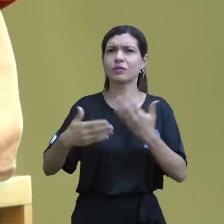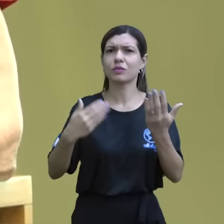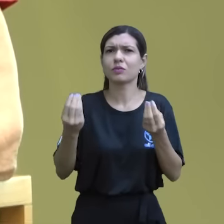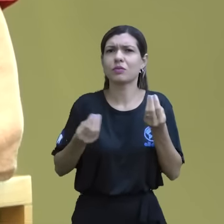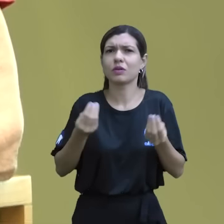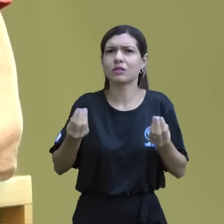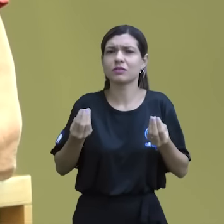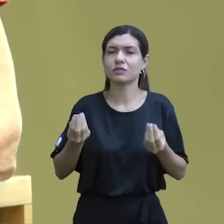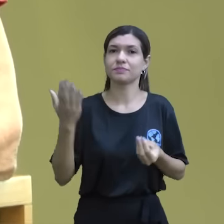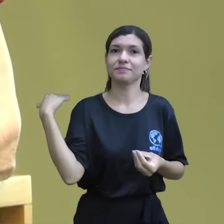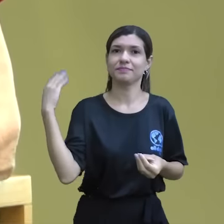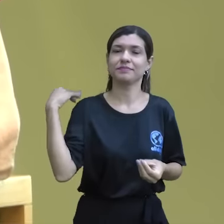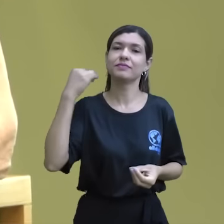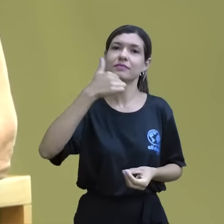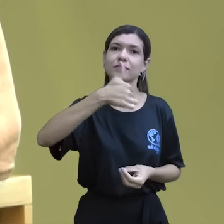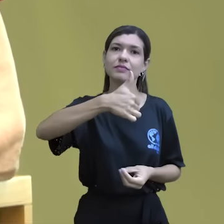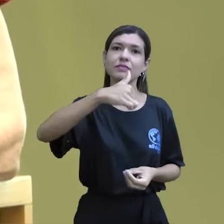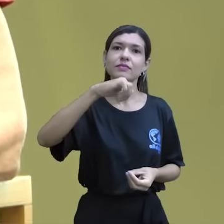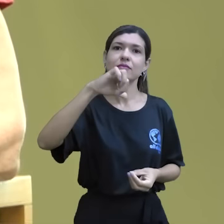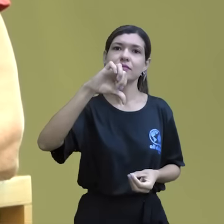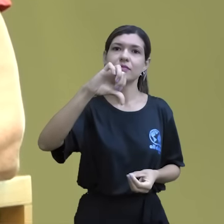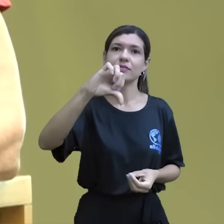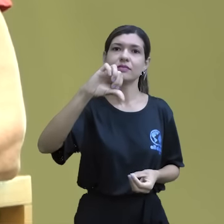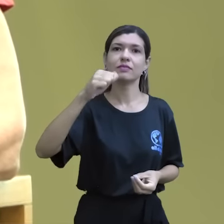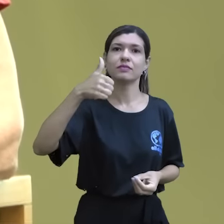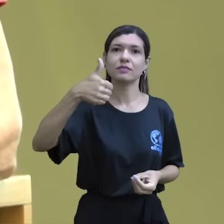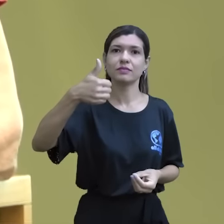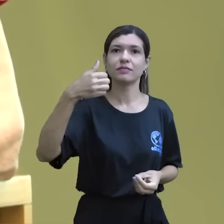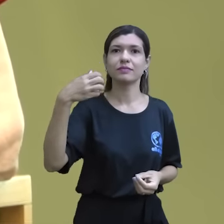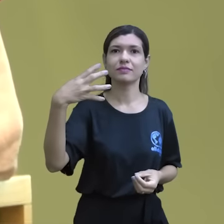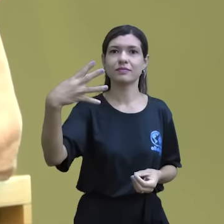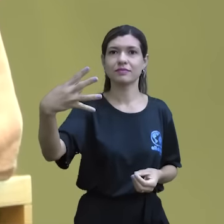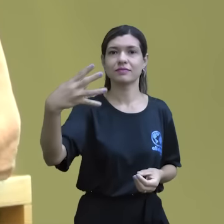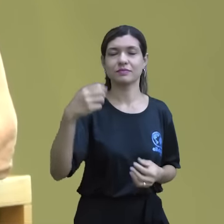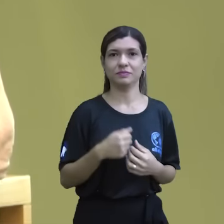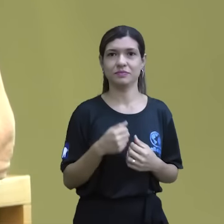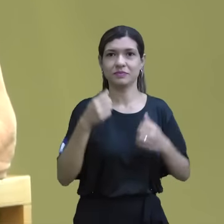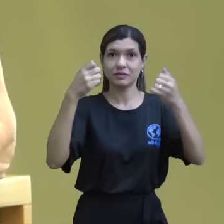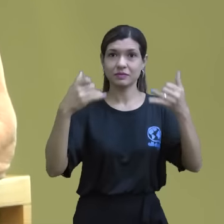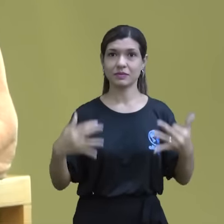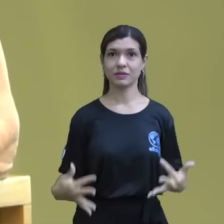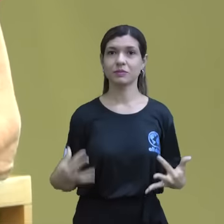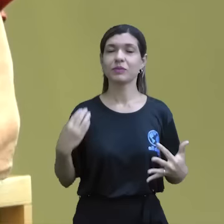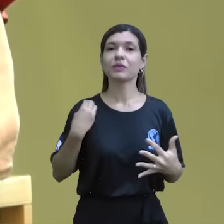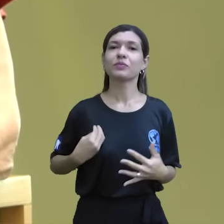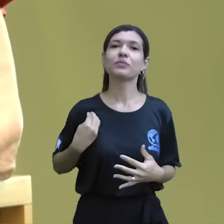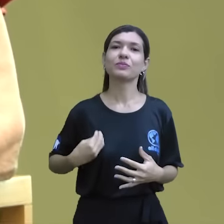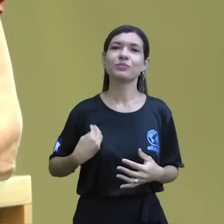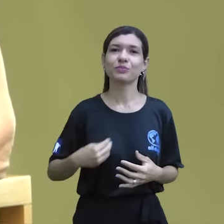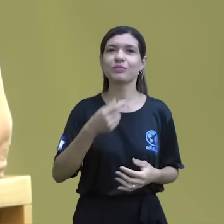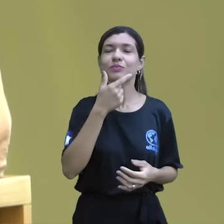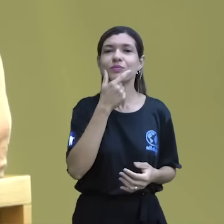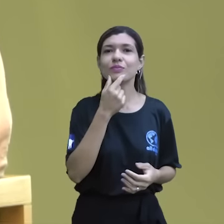que gostava de olhar as estrelas. Né? E aí tem toda a questão